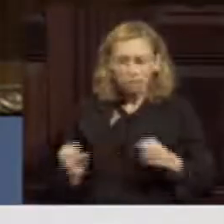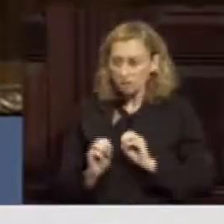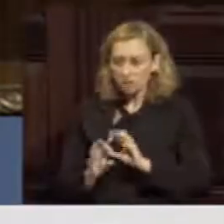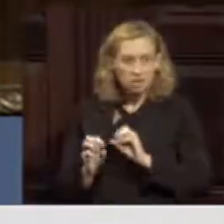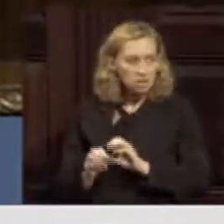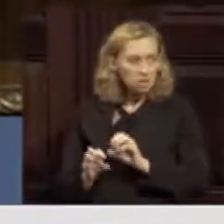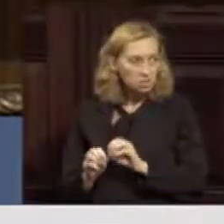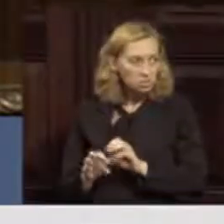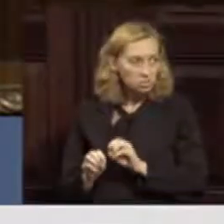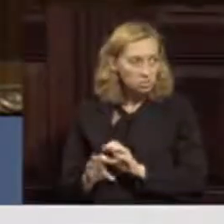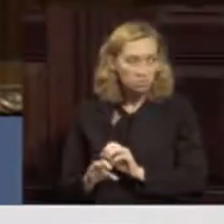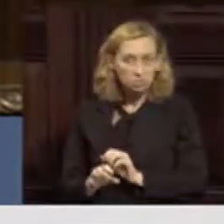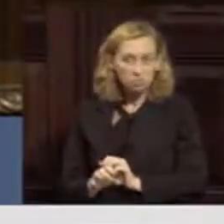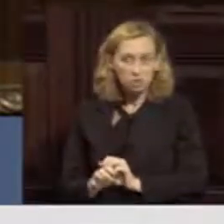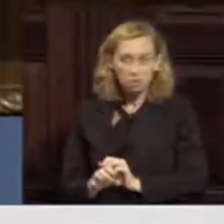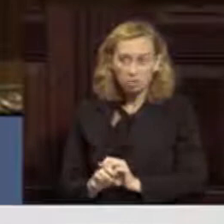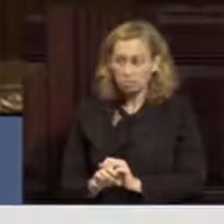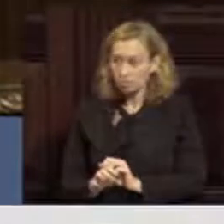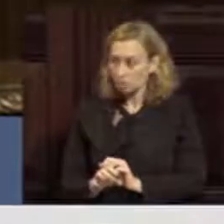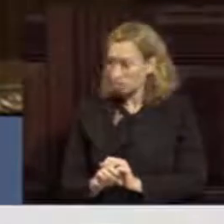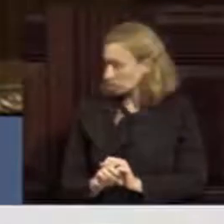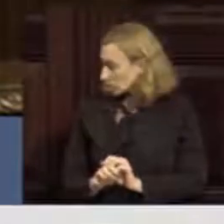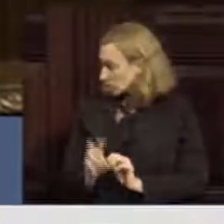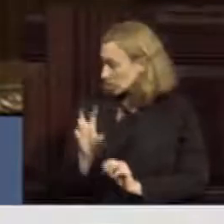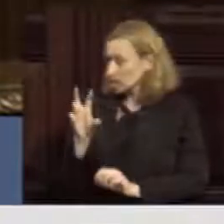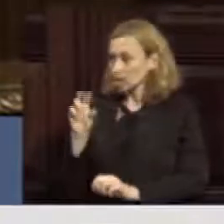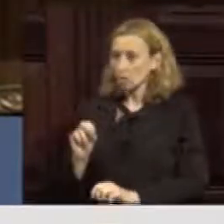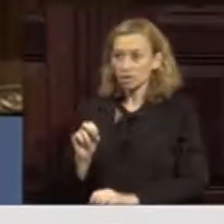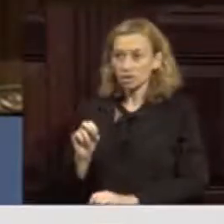O inciso